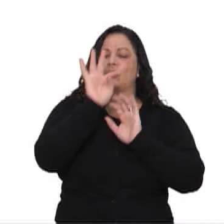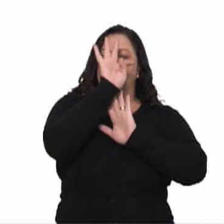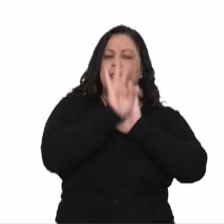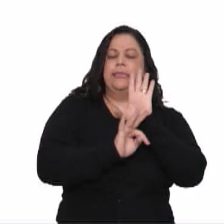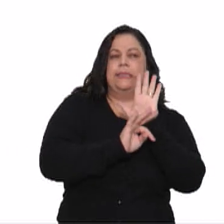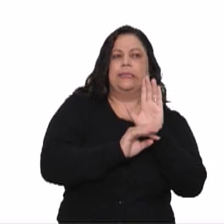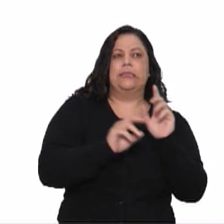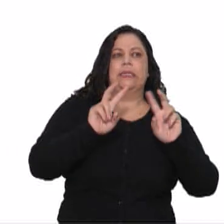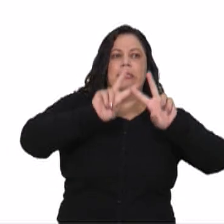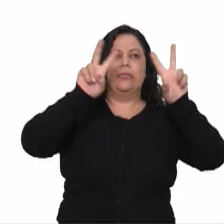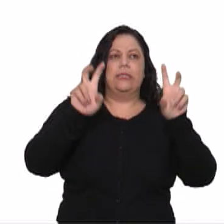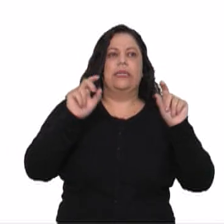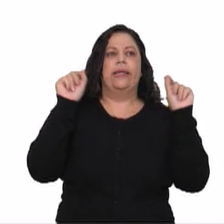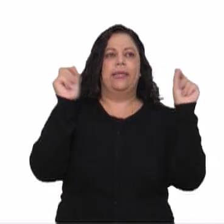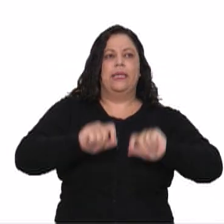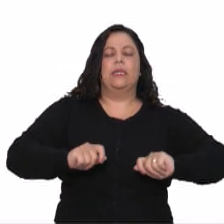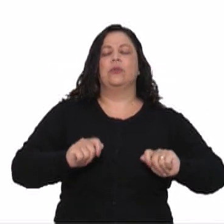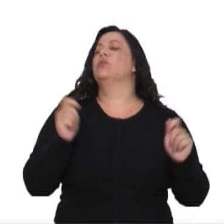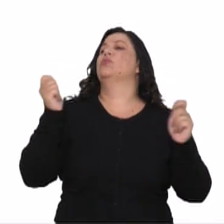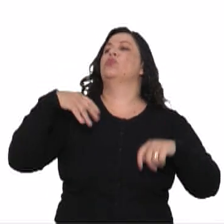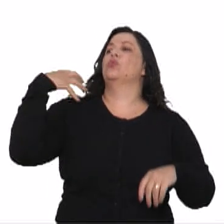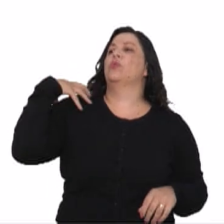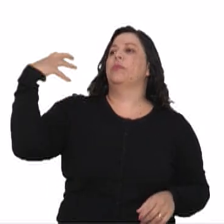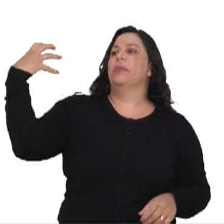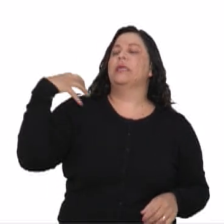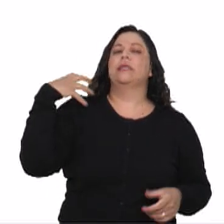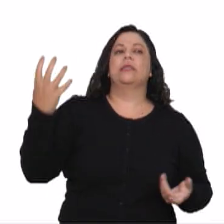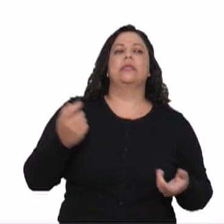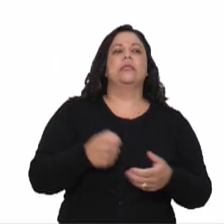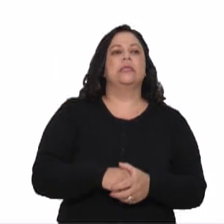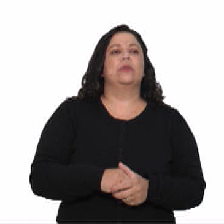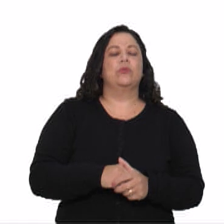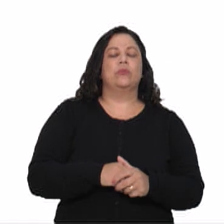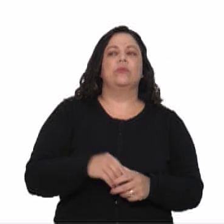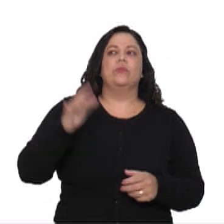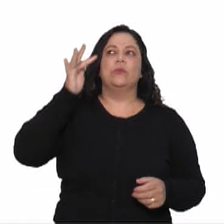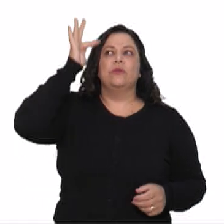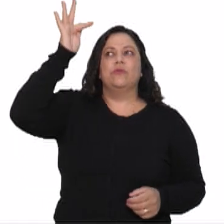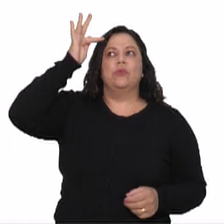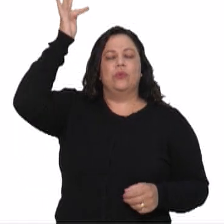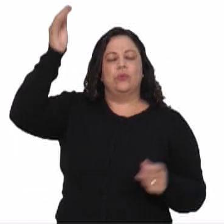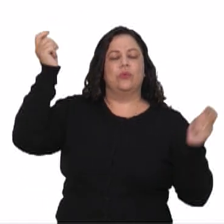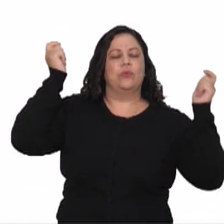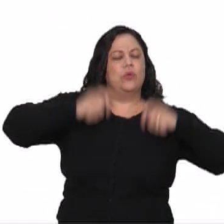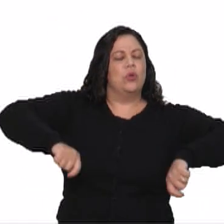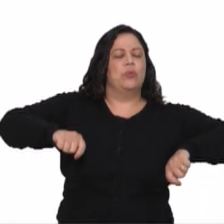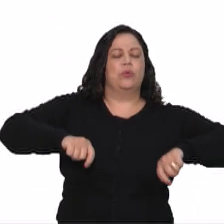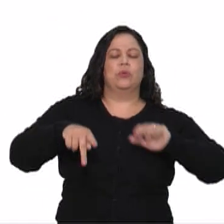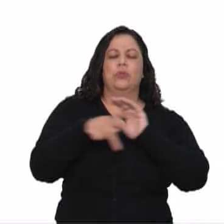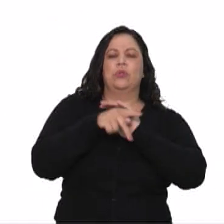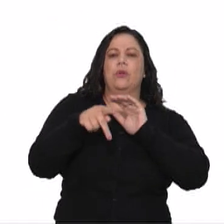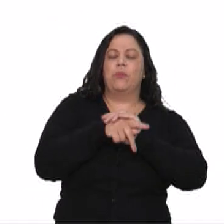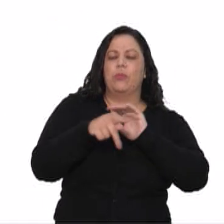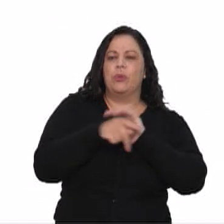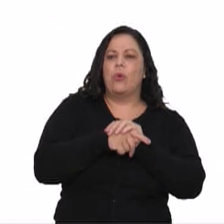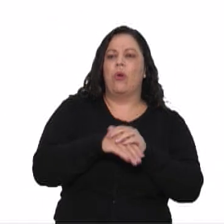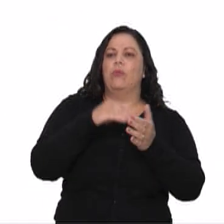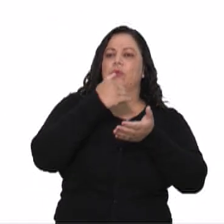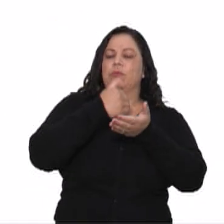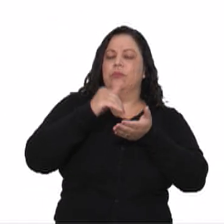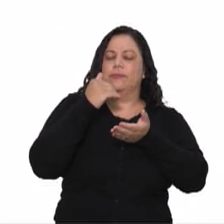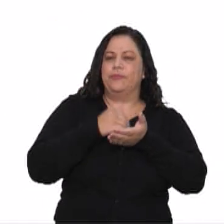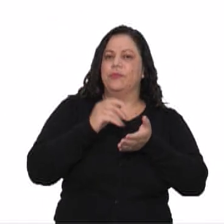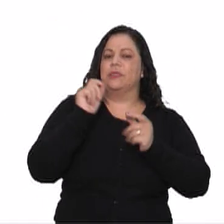Maior estão na antologia de textos filosóficos produzidas pela nossa Secretaria de Educação do Estado do